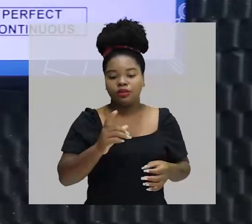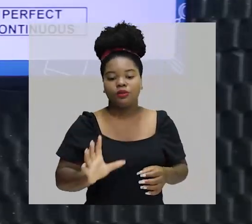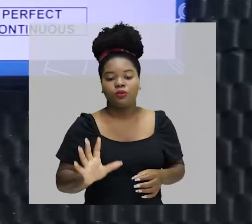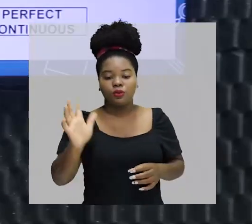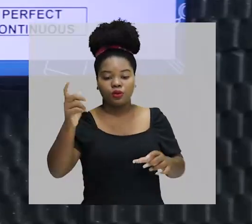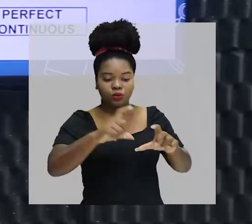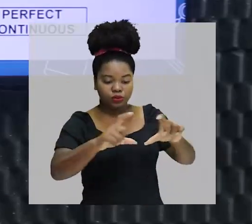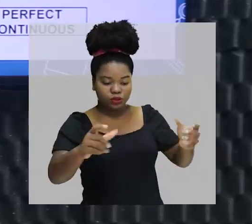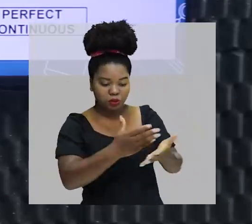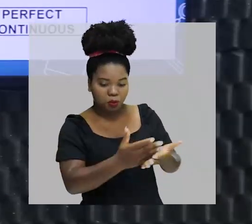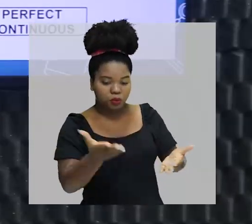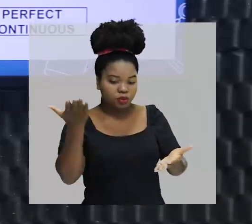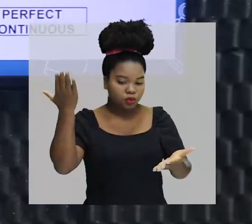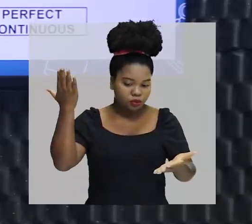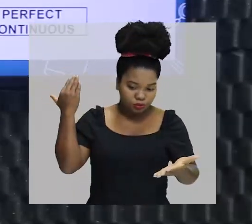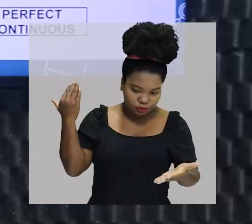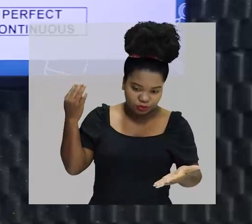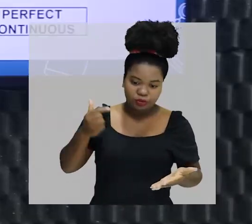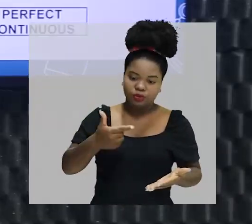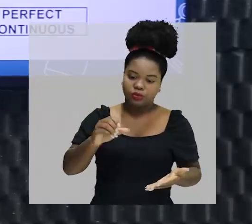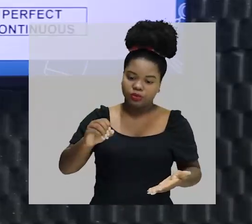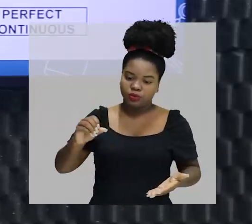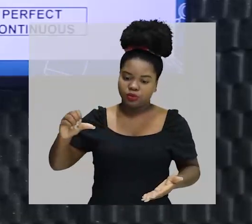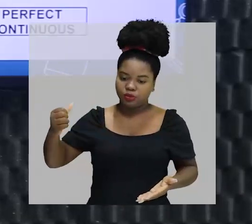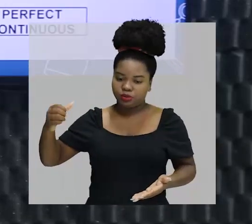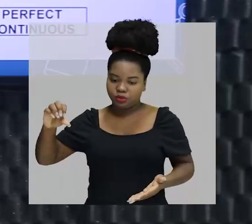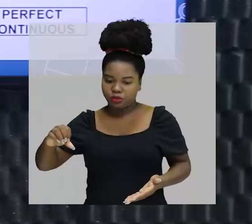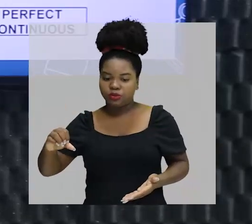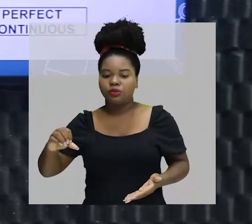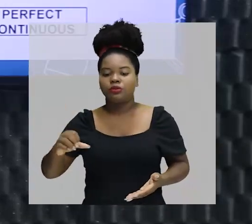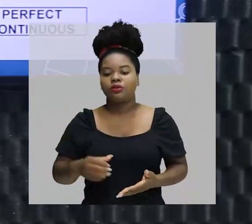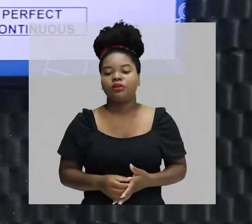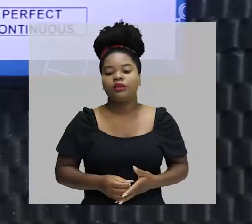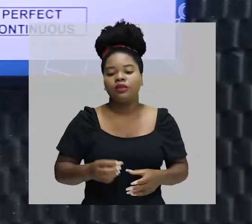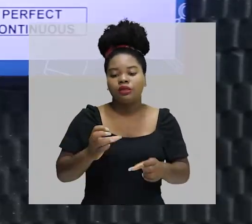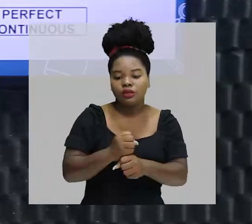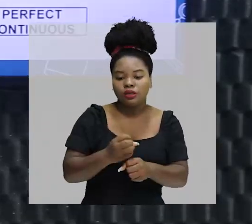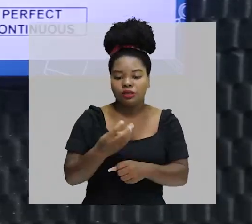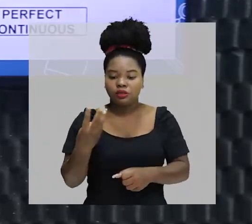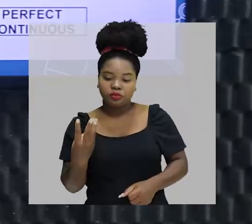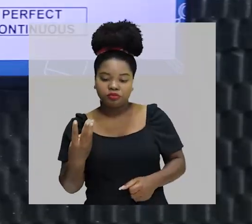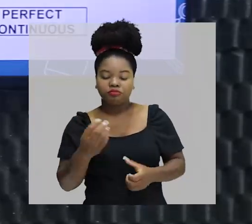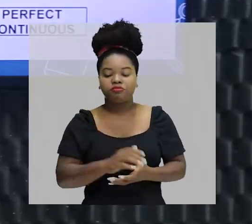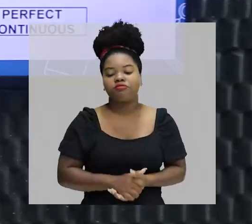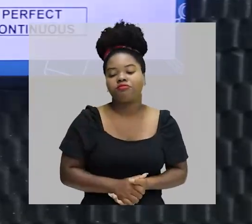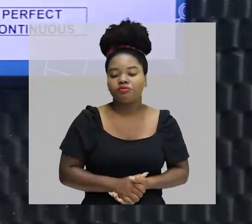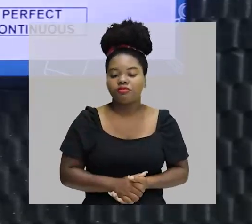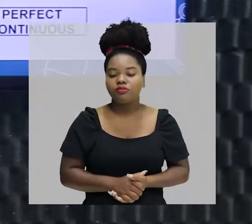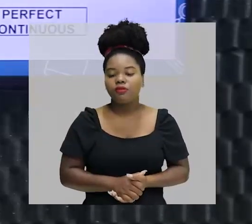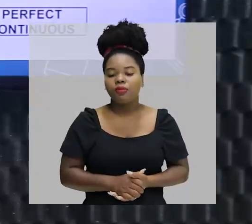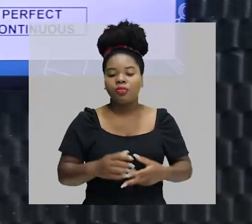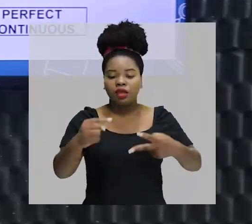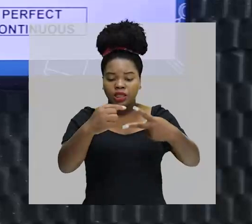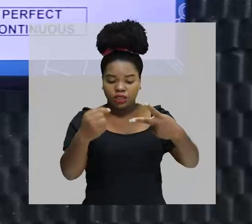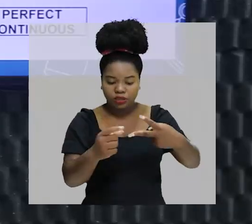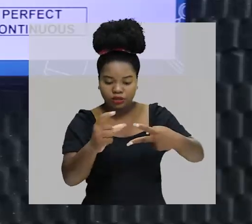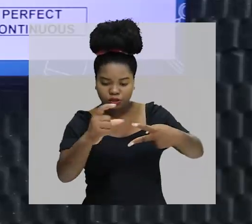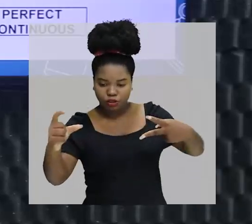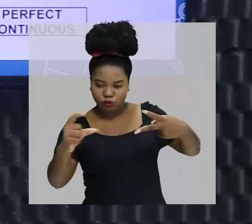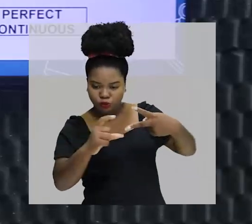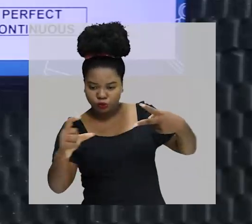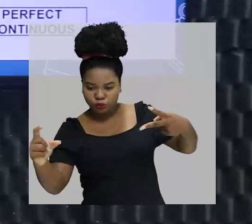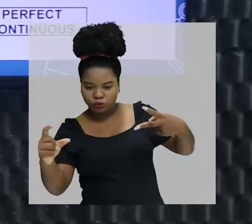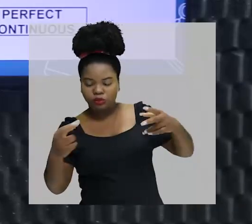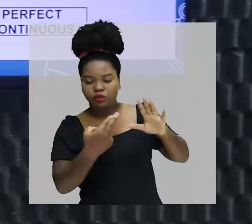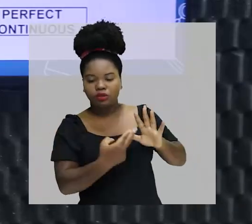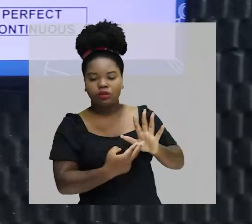que começou no passado, 2019, há 3 anos atrás, ou há 3 anos, e nesses dois casos,